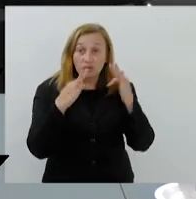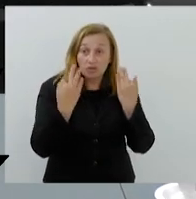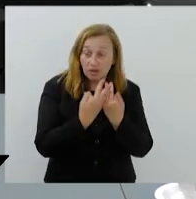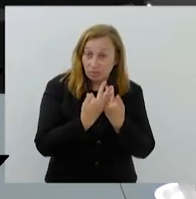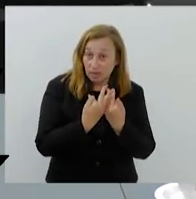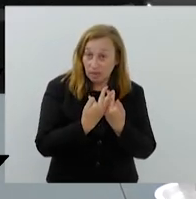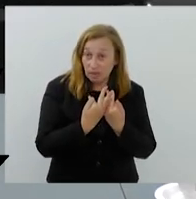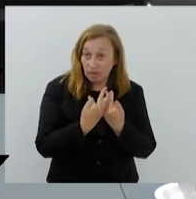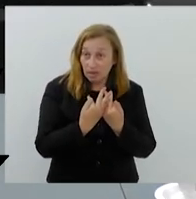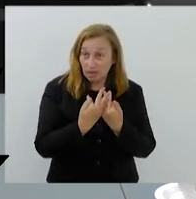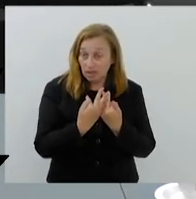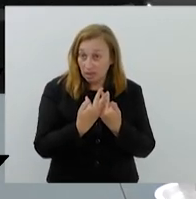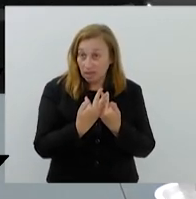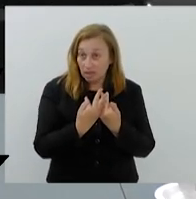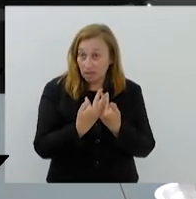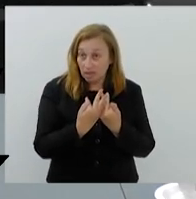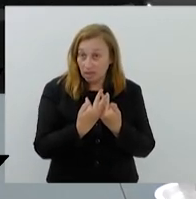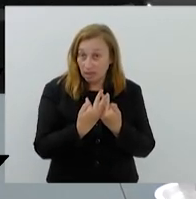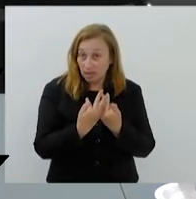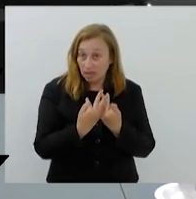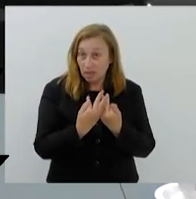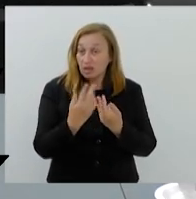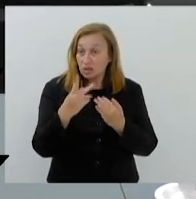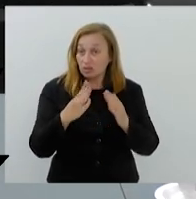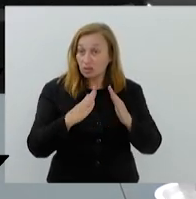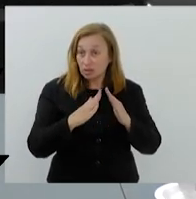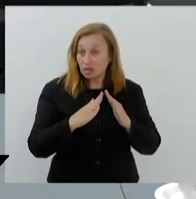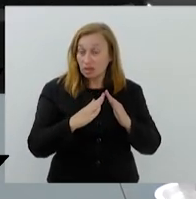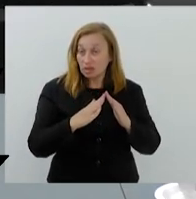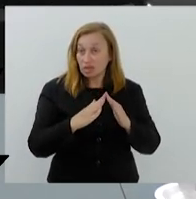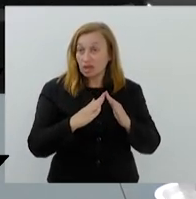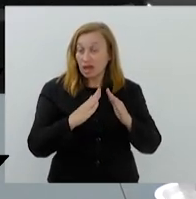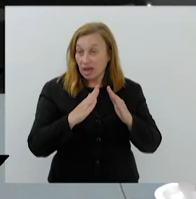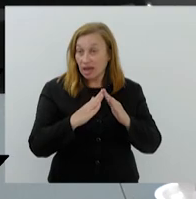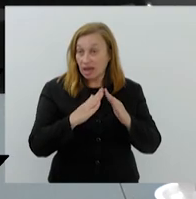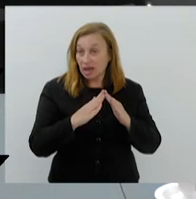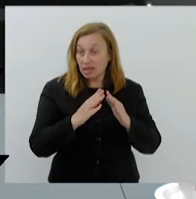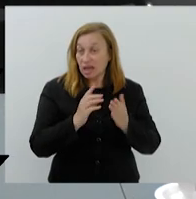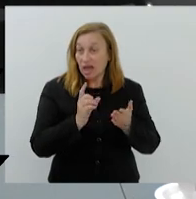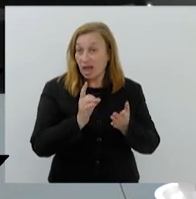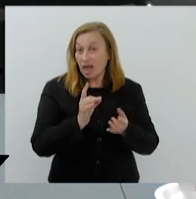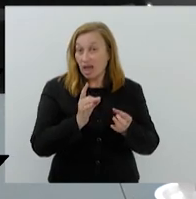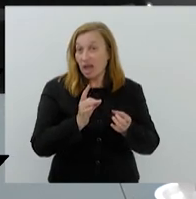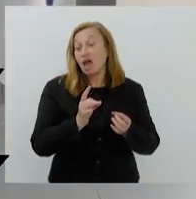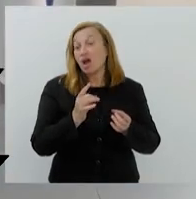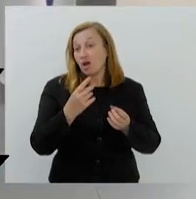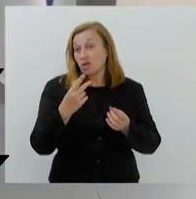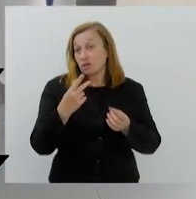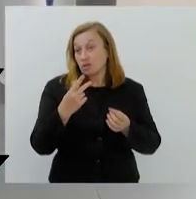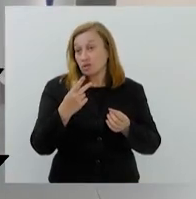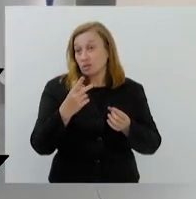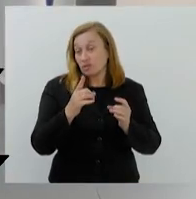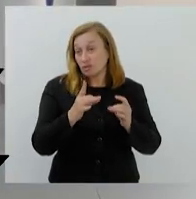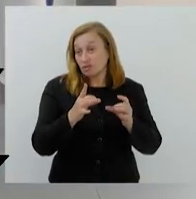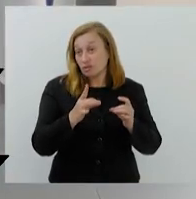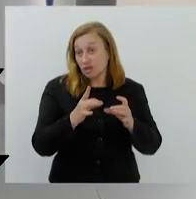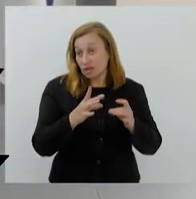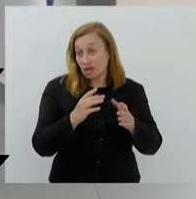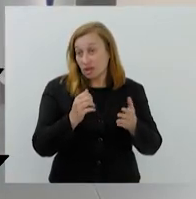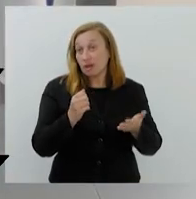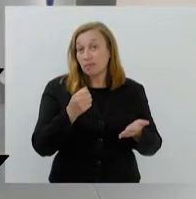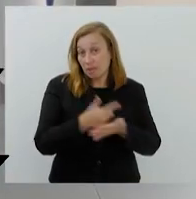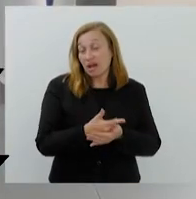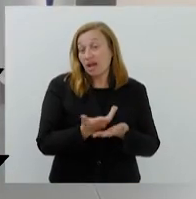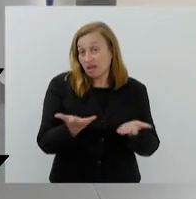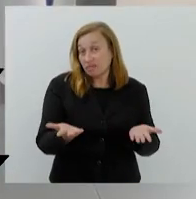seus bens, é solidária para pagar. Sim, nos meus bens. Nos seus bens. Na hipótese deles virem a receber alguma herança no futuro, sim, nos meus